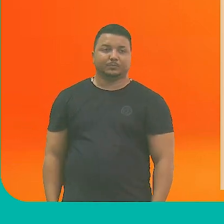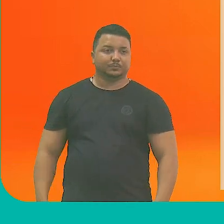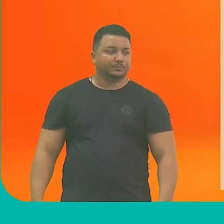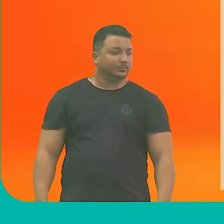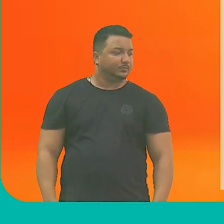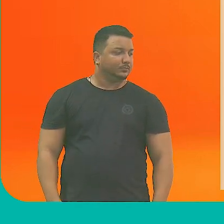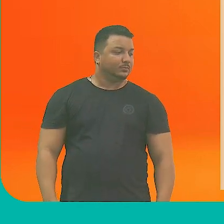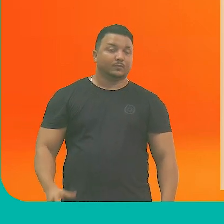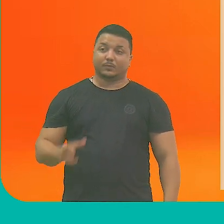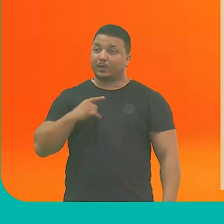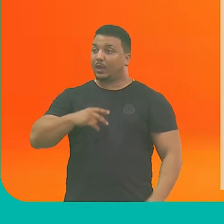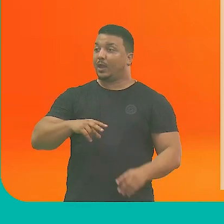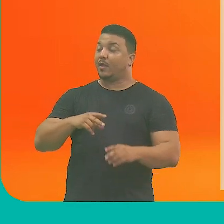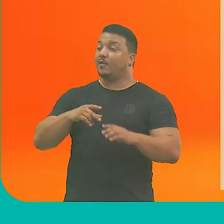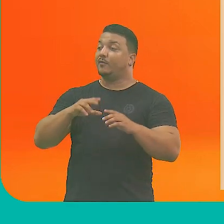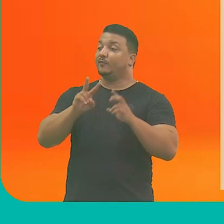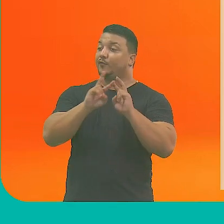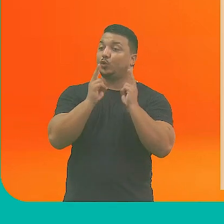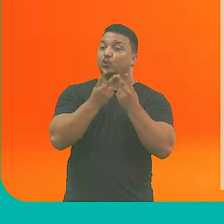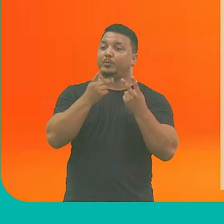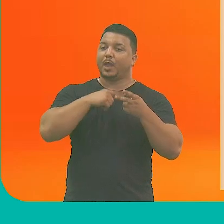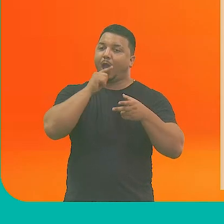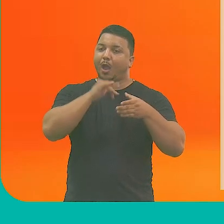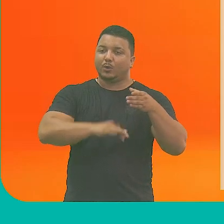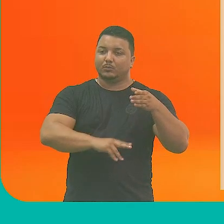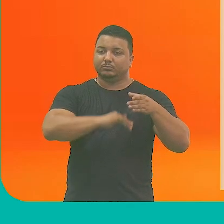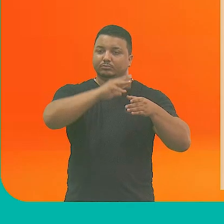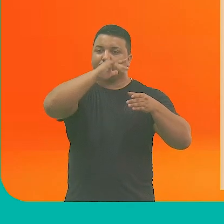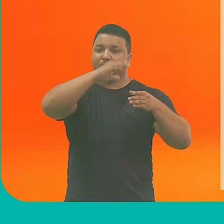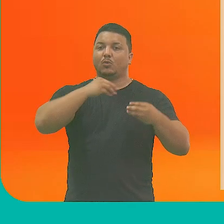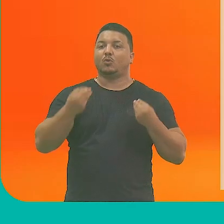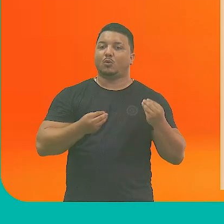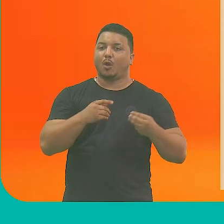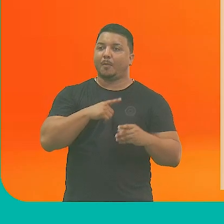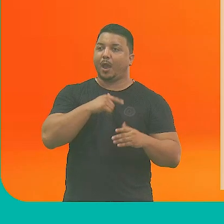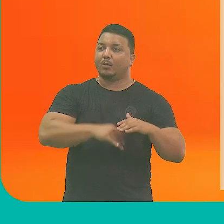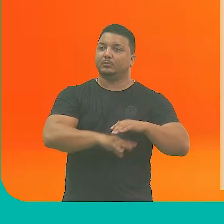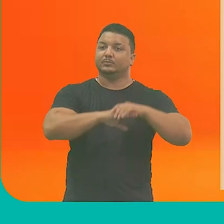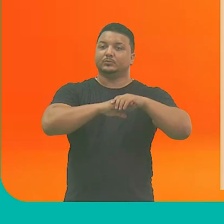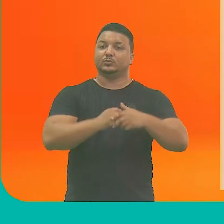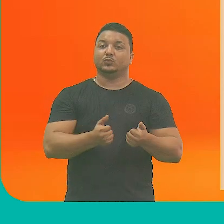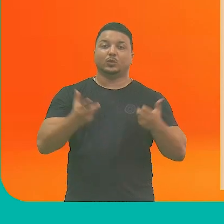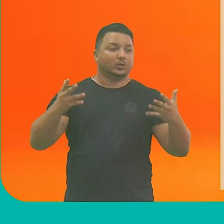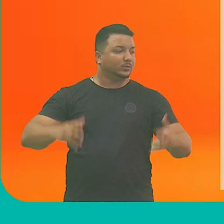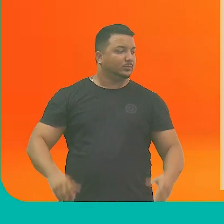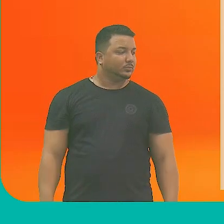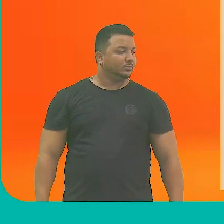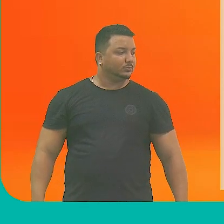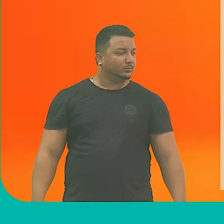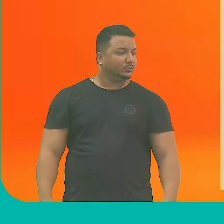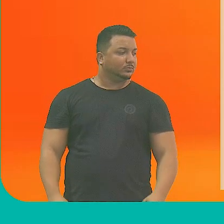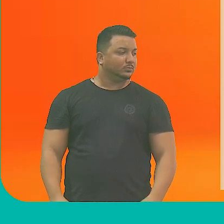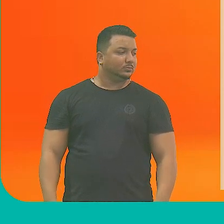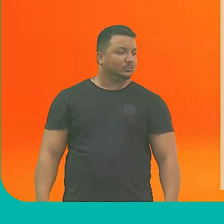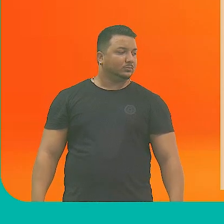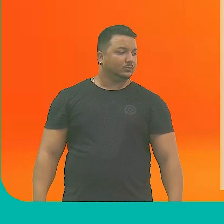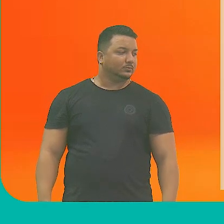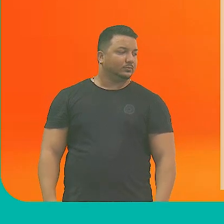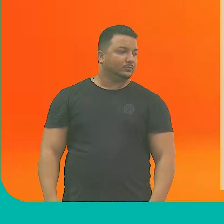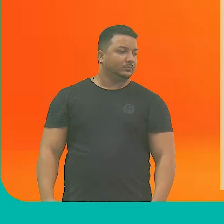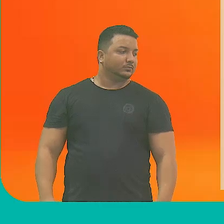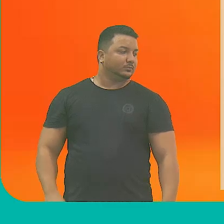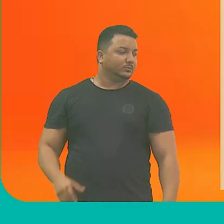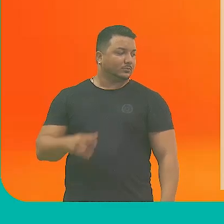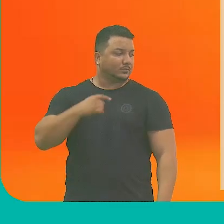ele quer o volume de água o quê? Acumulado, concorda? Porque nesse tipo de questão, quando eu olho